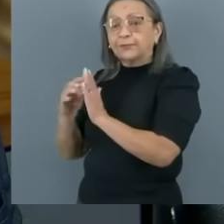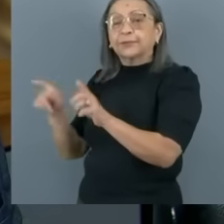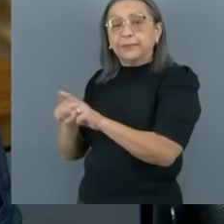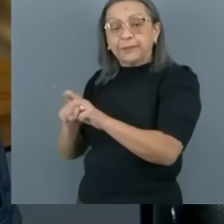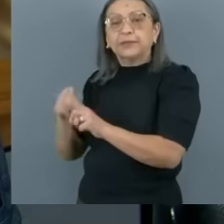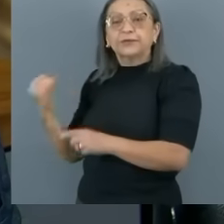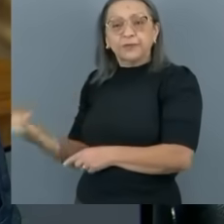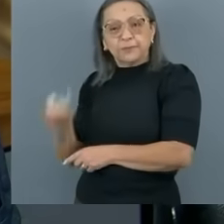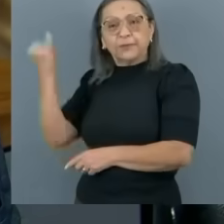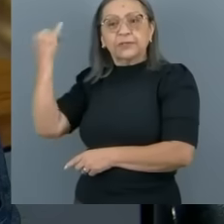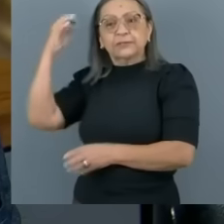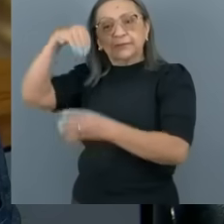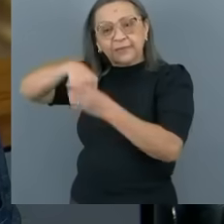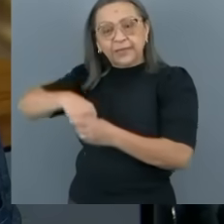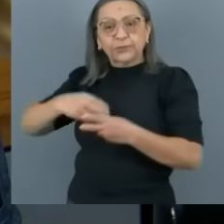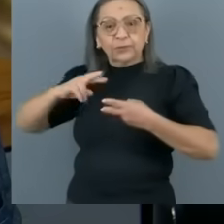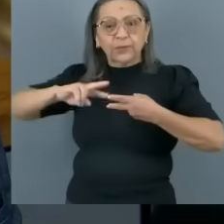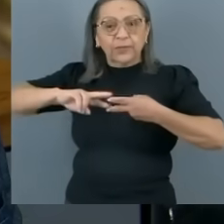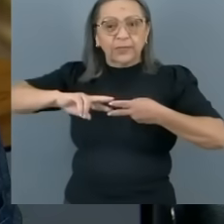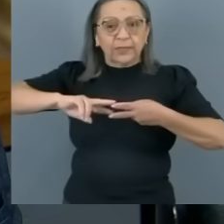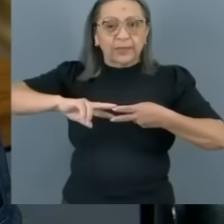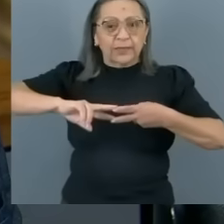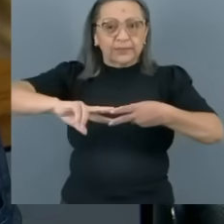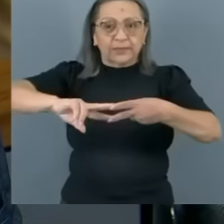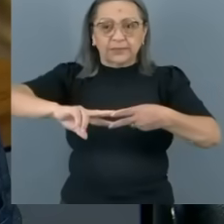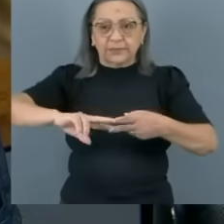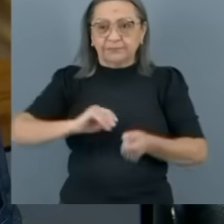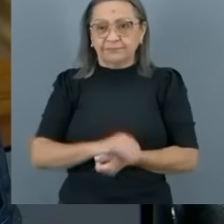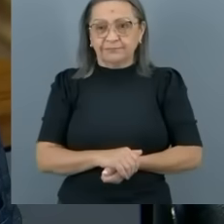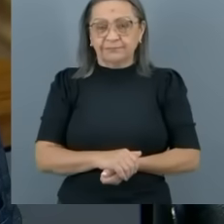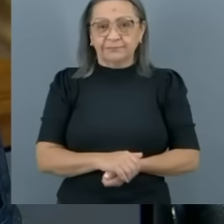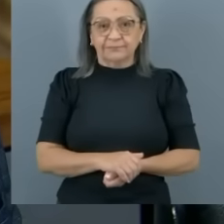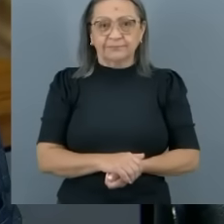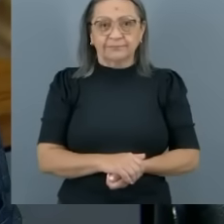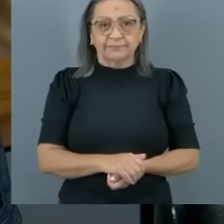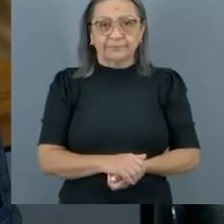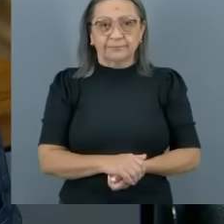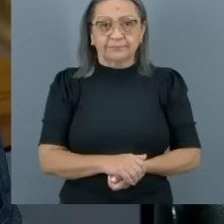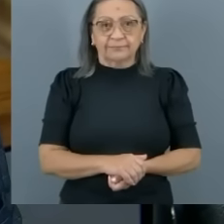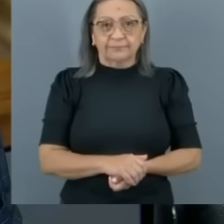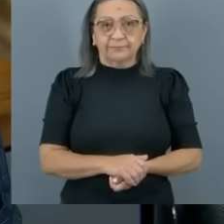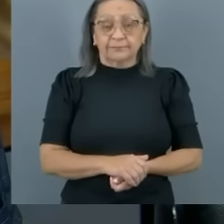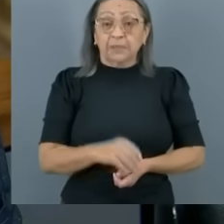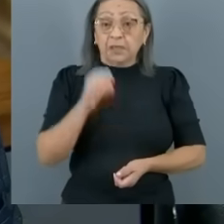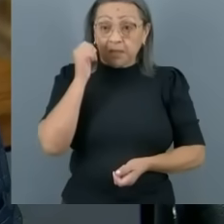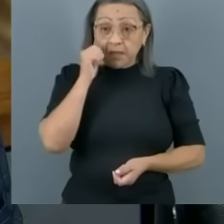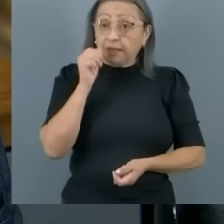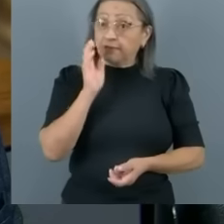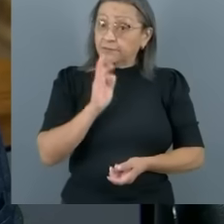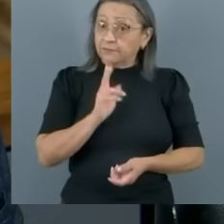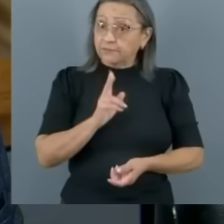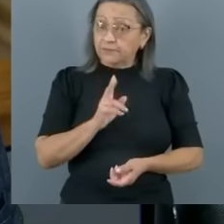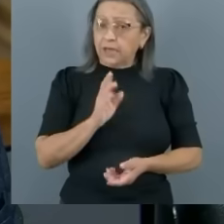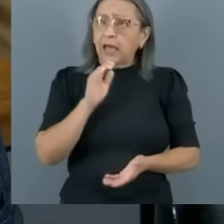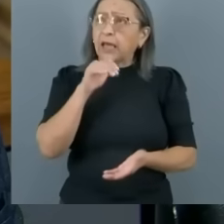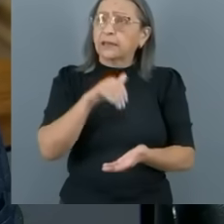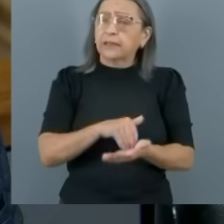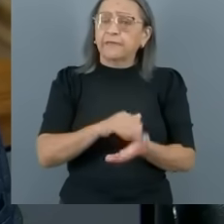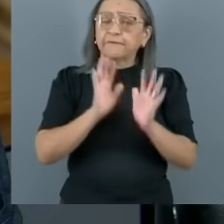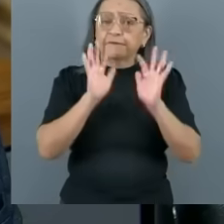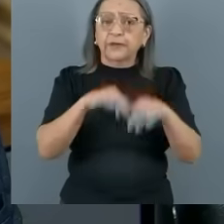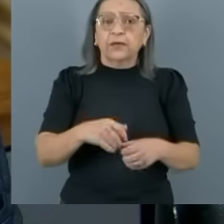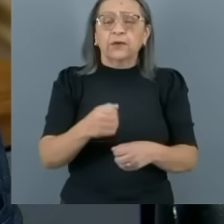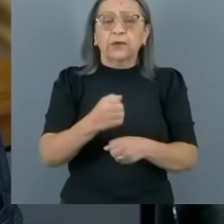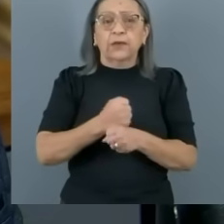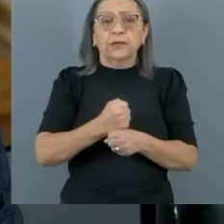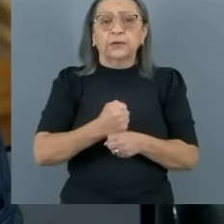e de importância dentro do INSS. Ela não foi defenestrada. Ela passou a ser, inclusive, depois, até o final de dezembro de